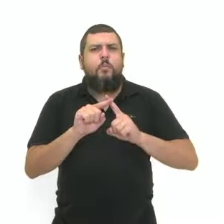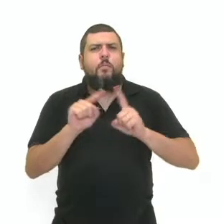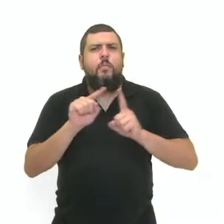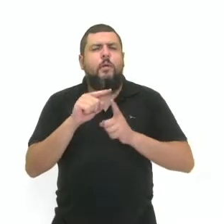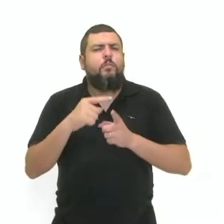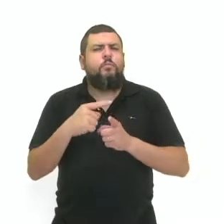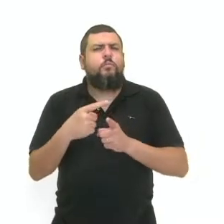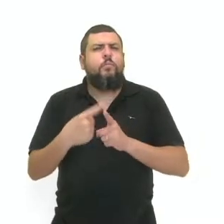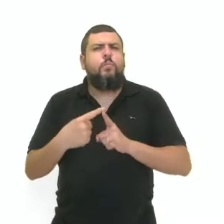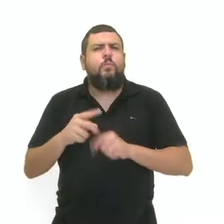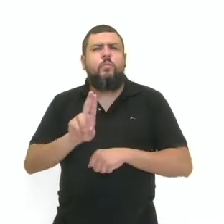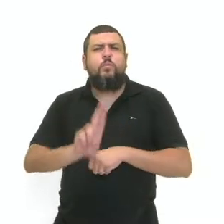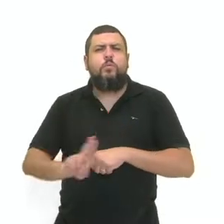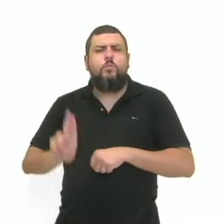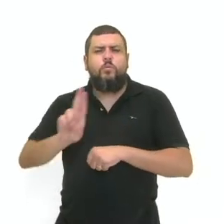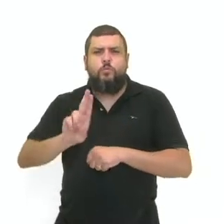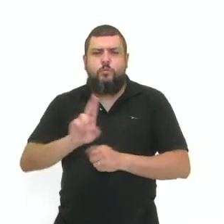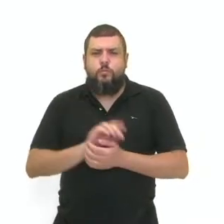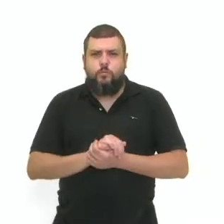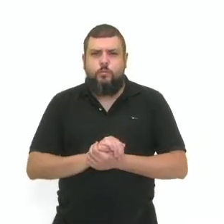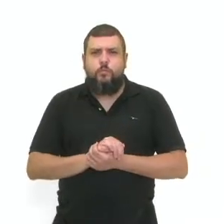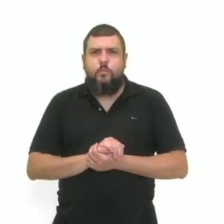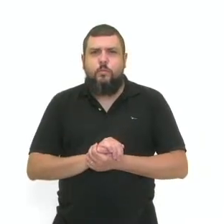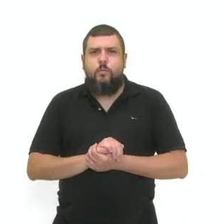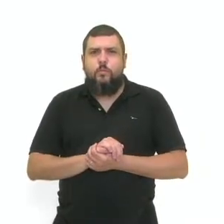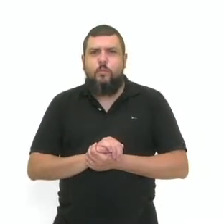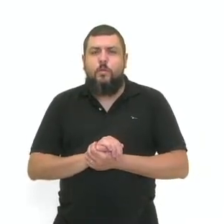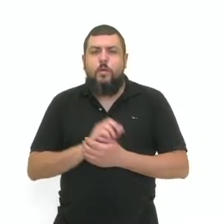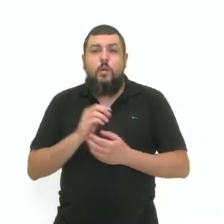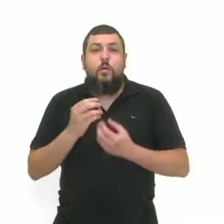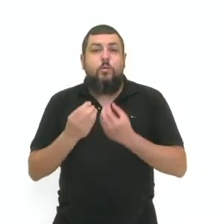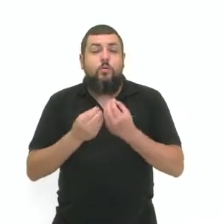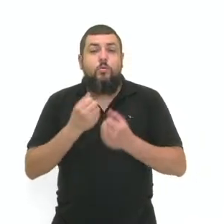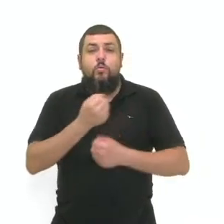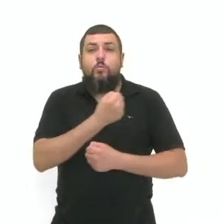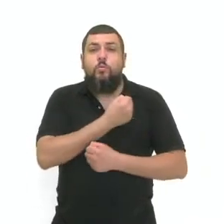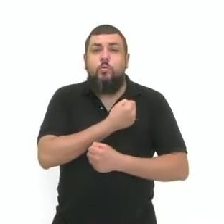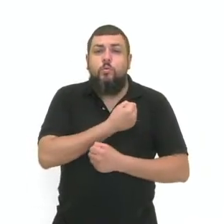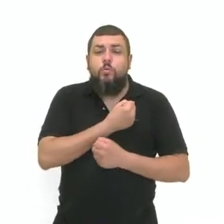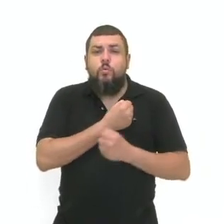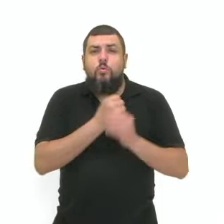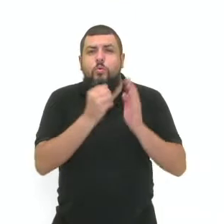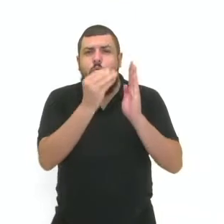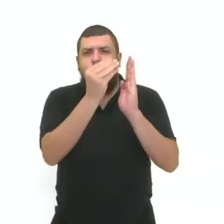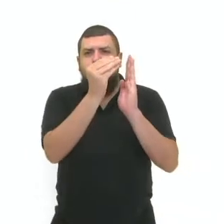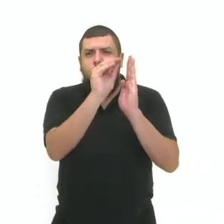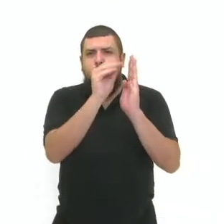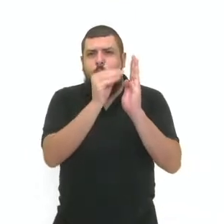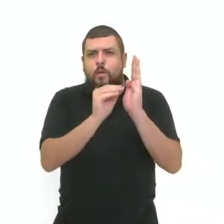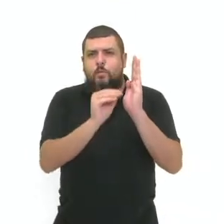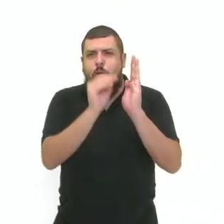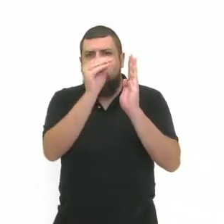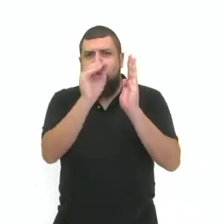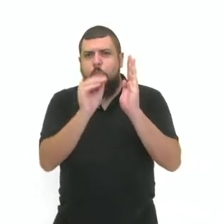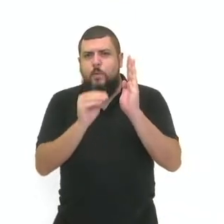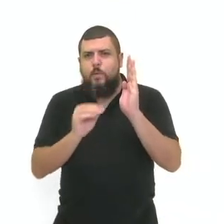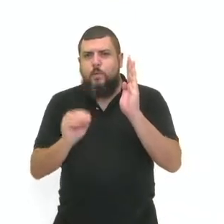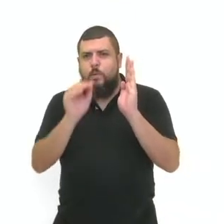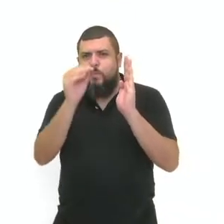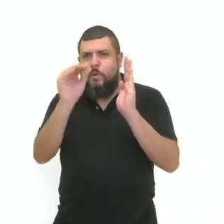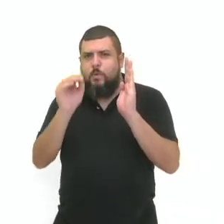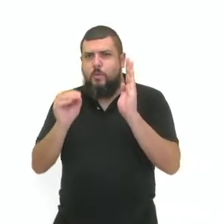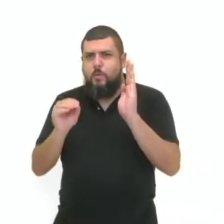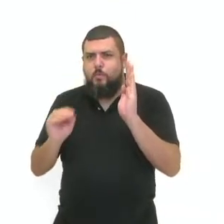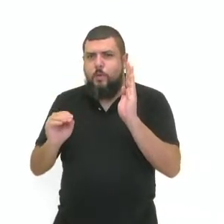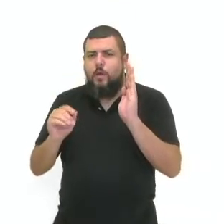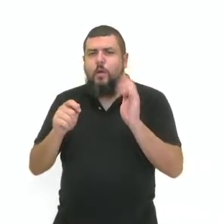este triângulo? Então, a forma como os números estão dispostos, ele possibilita encontrar